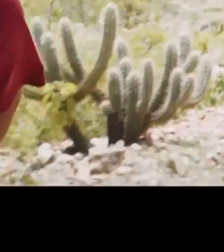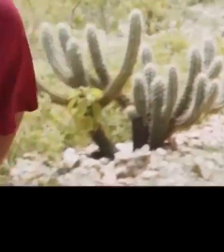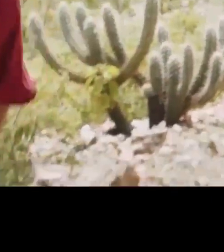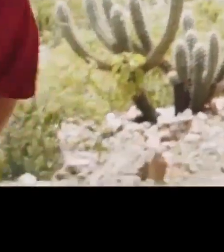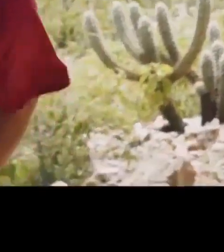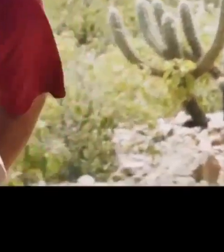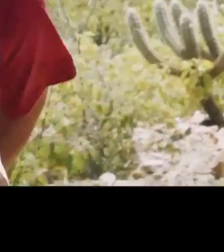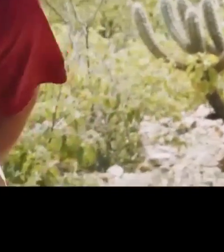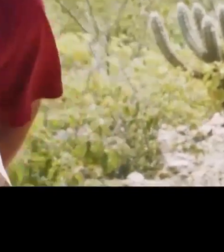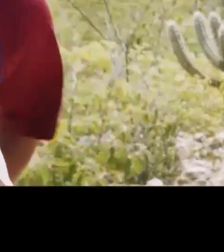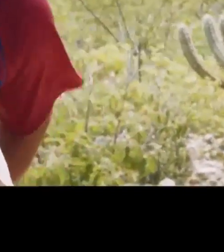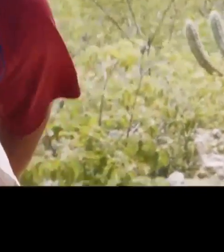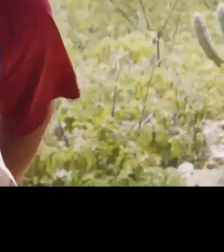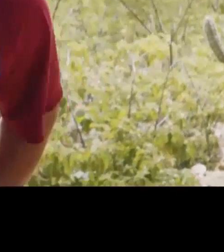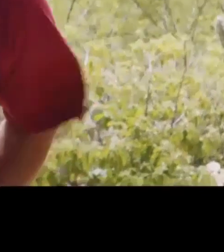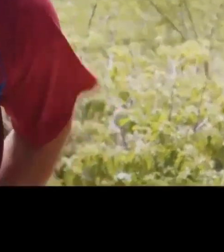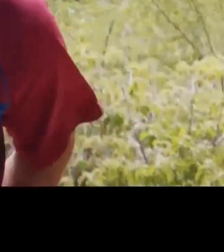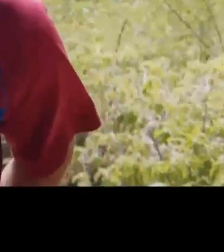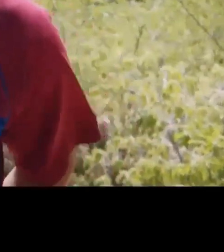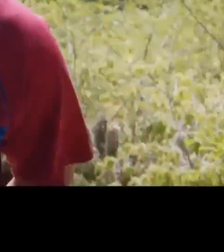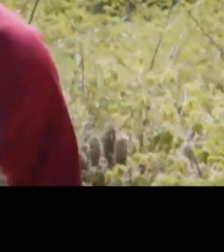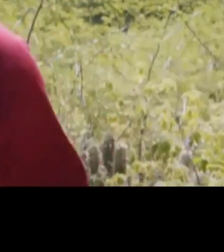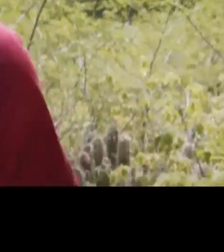viu? Mas tu não viu o que eu vi.